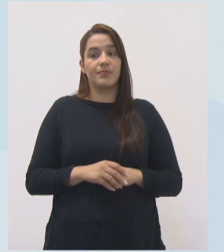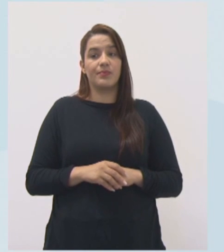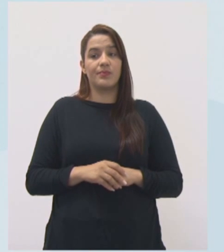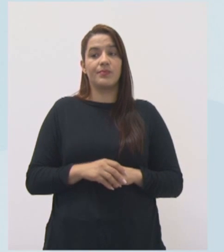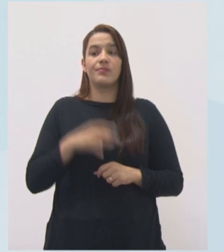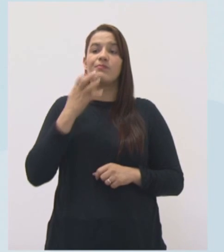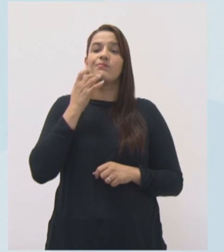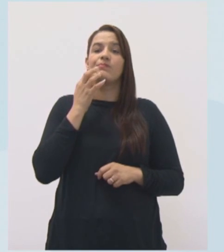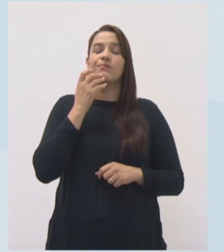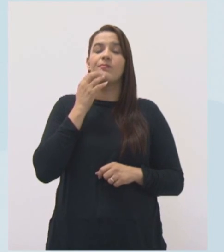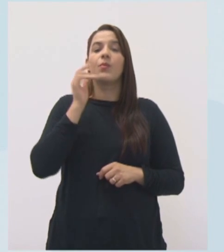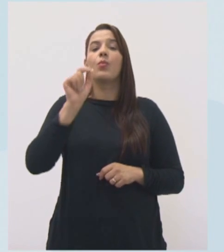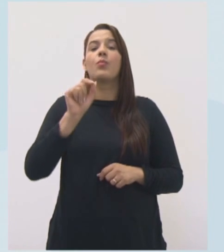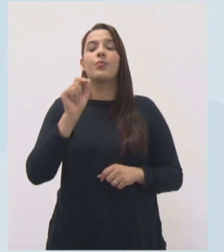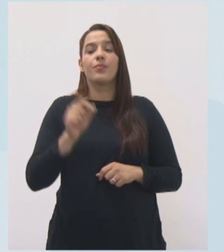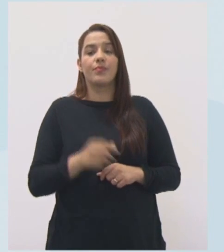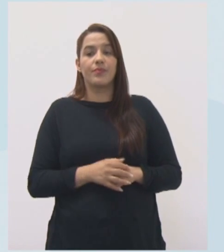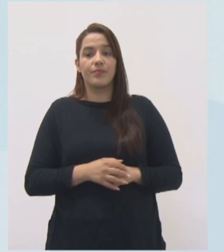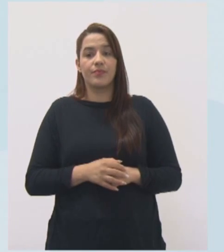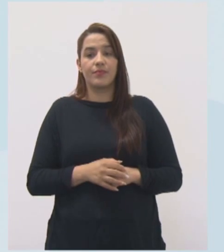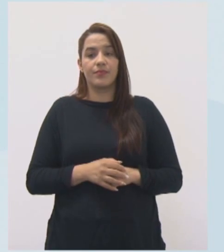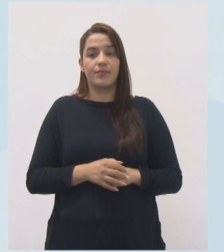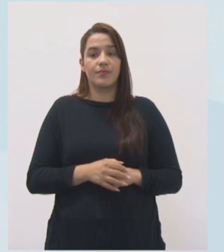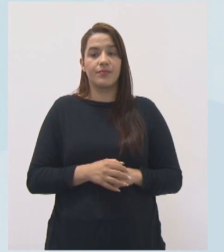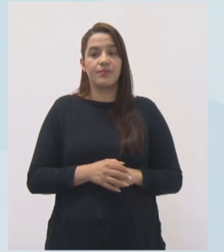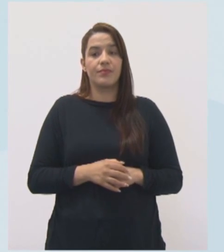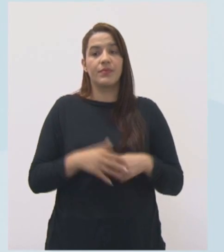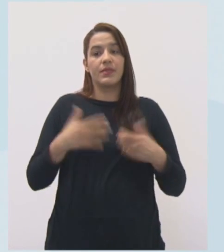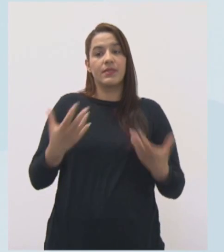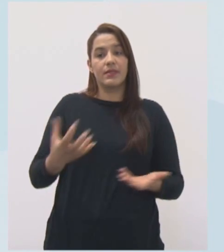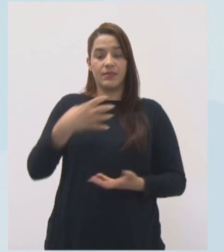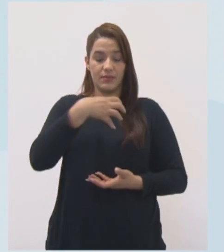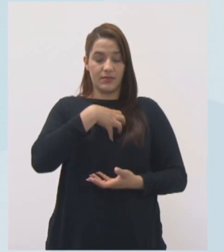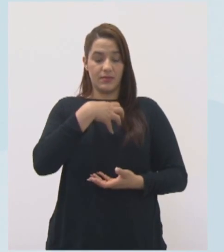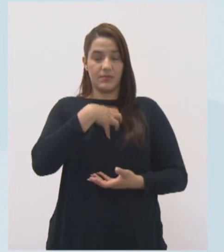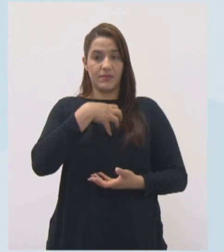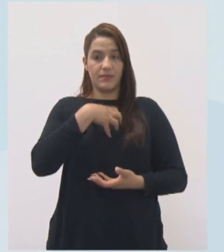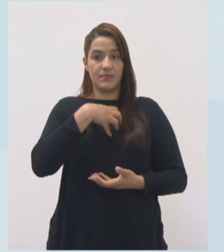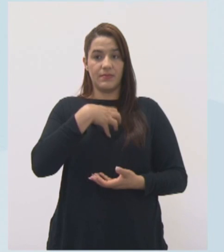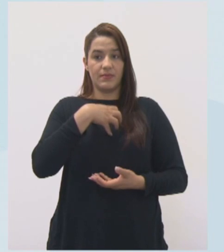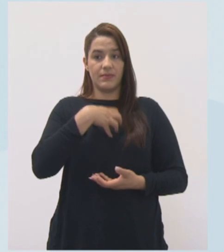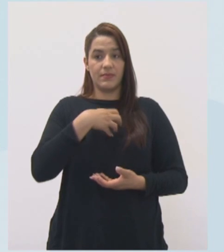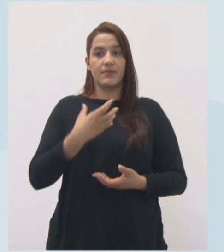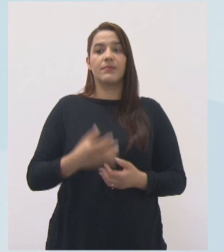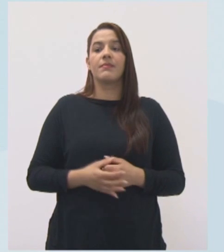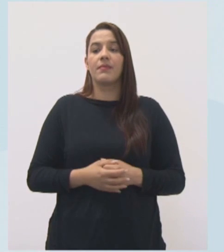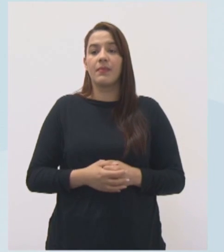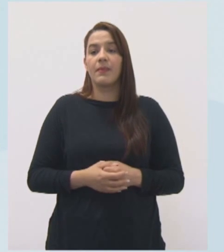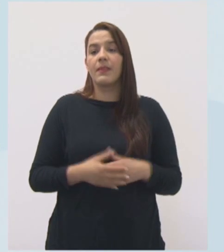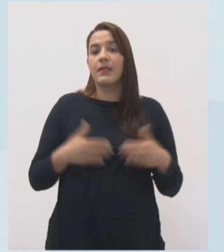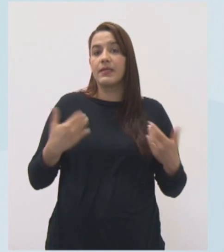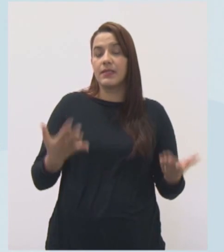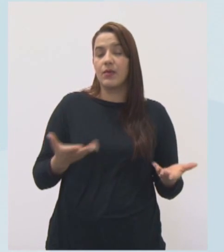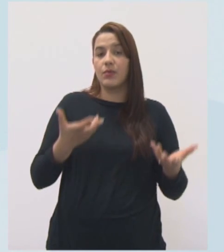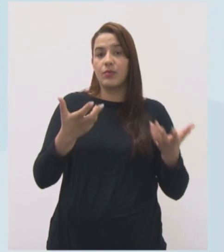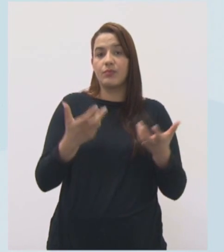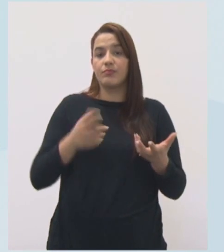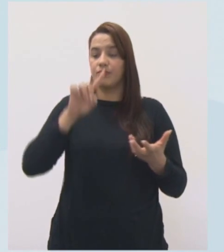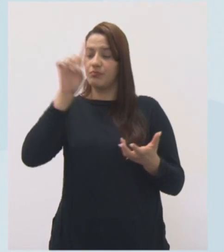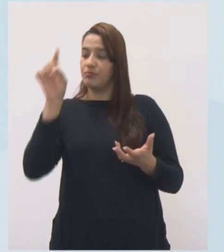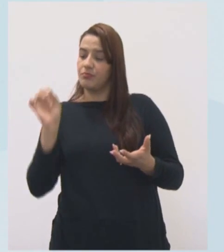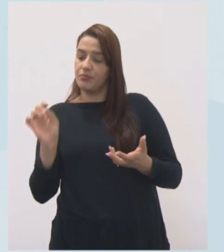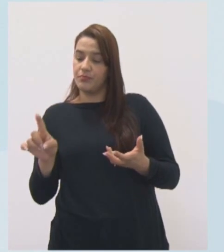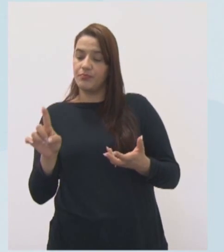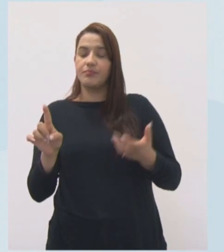Não é uma interrogação. São sentimentos, né? E normalmente o ponto que nós usamos para